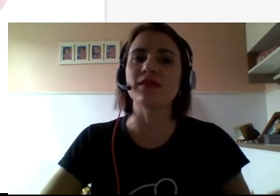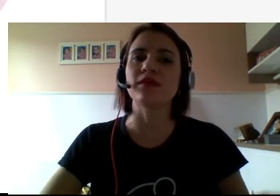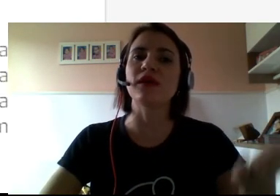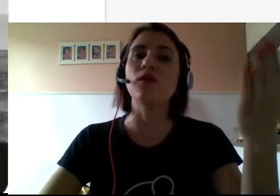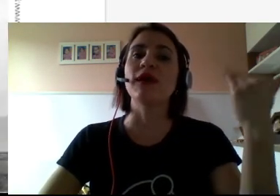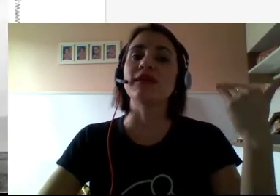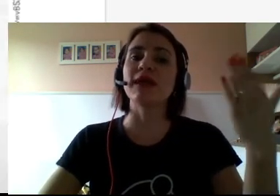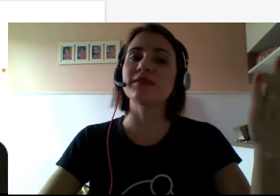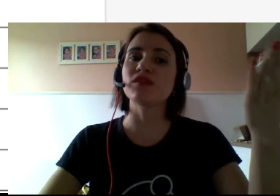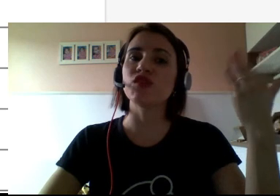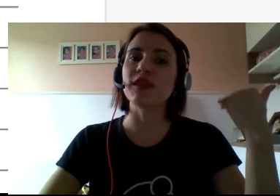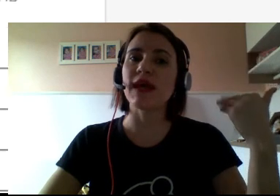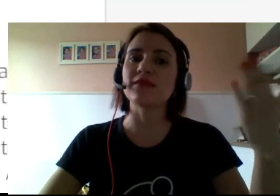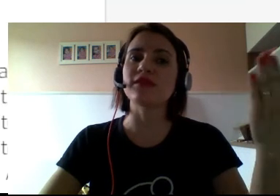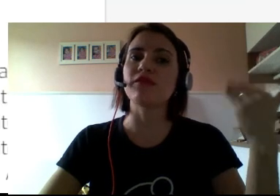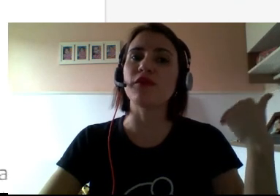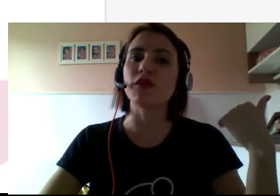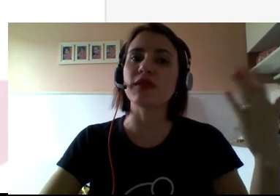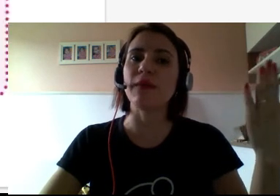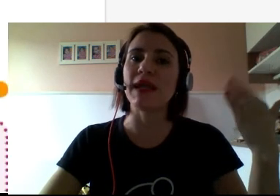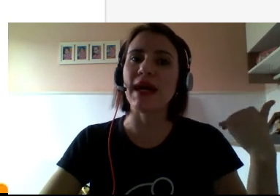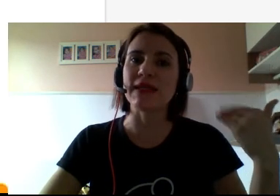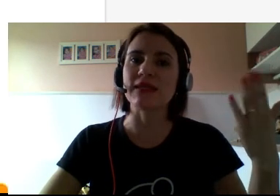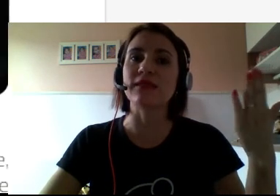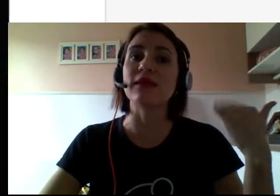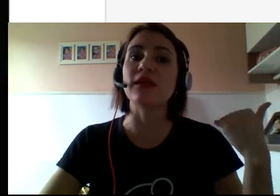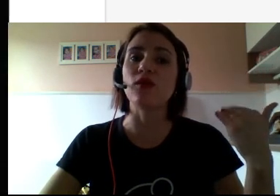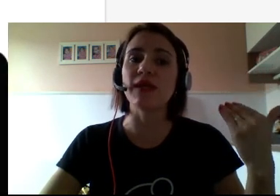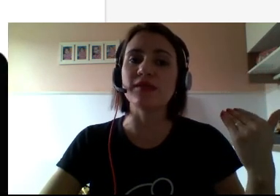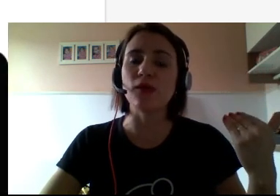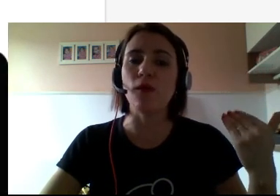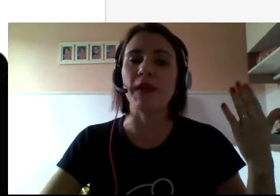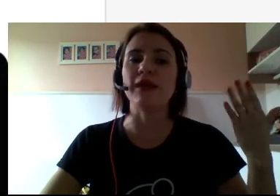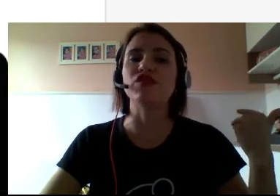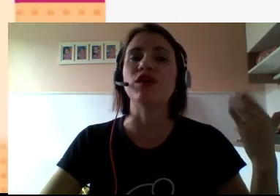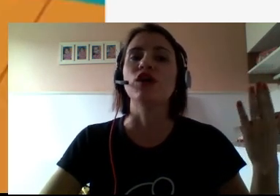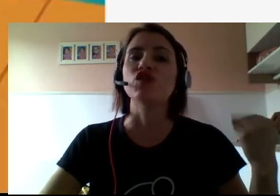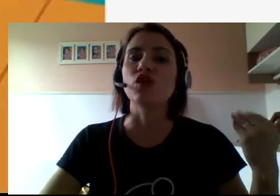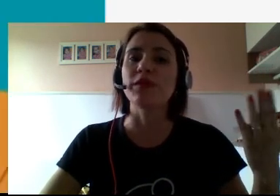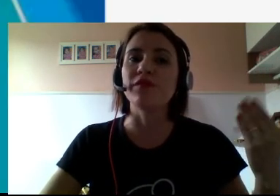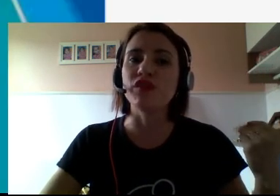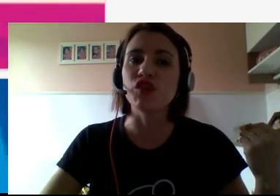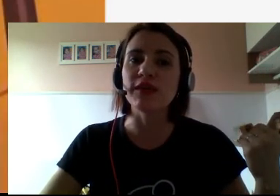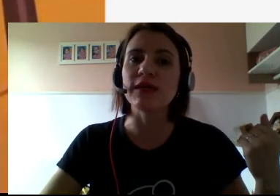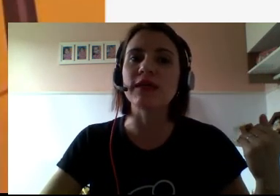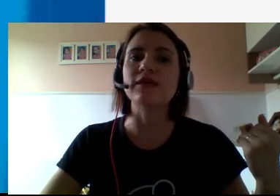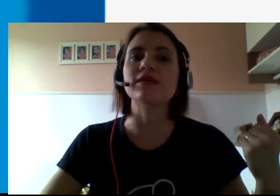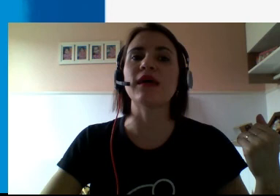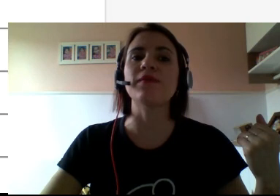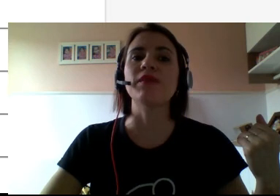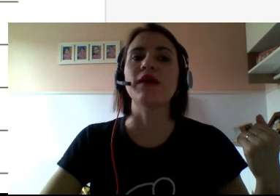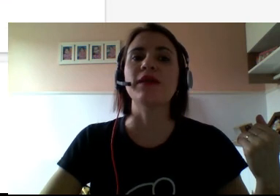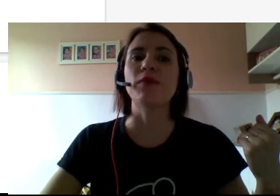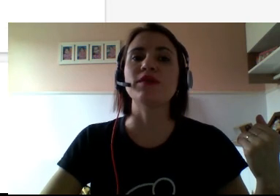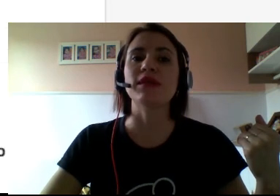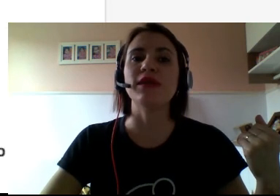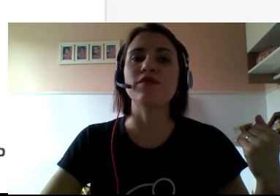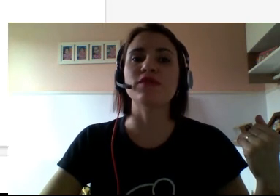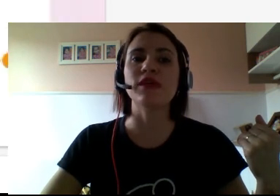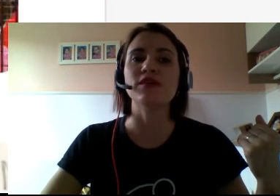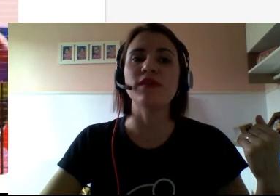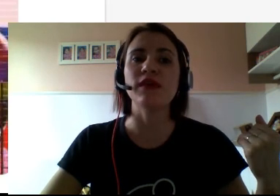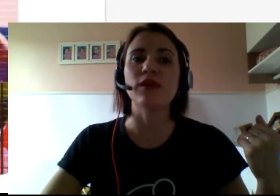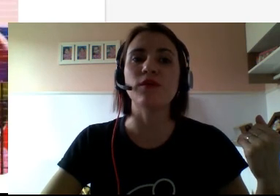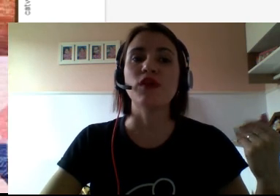podem fazer a pesquisa então nessas unidades que foram trabalhadas anterior esse complete sobre vídeo a SAP